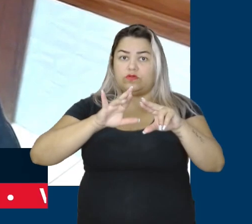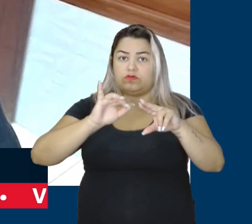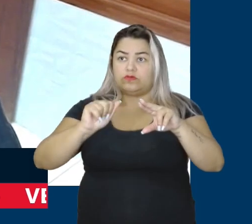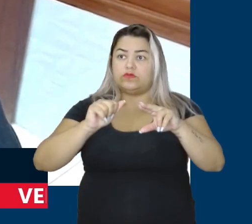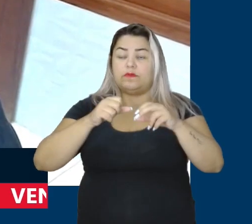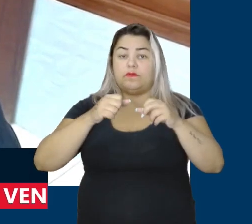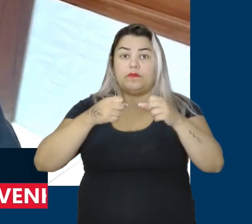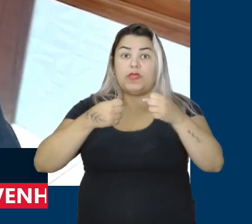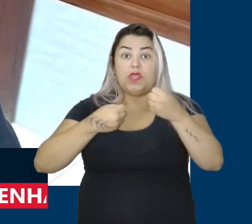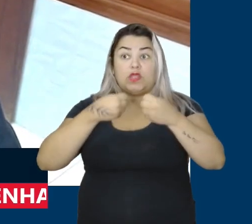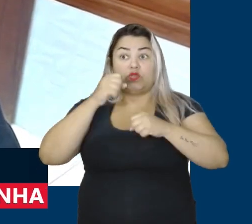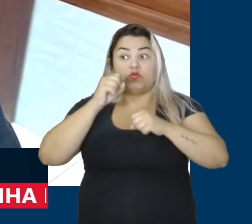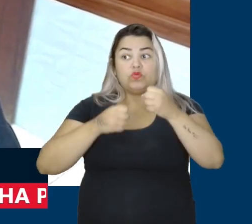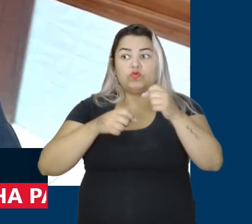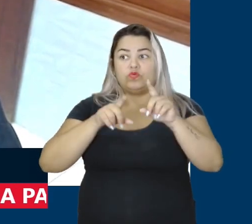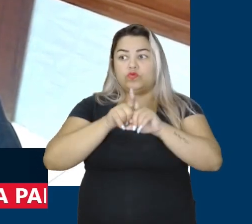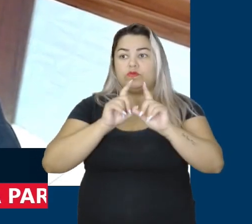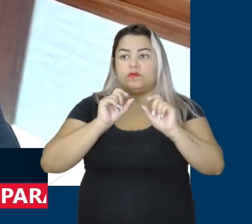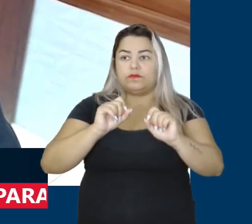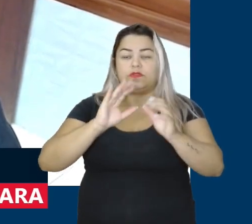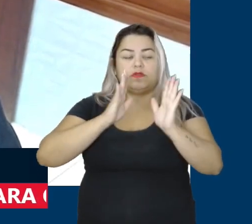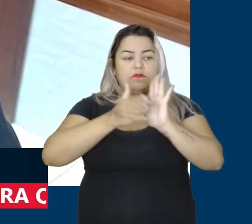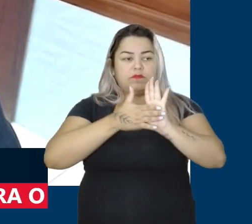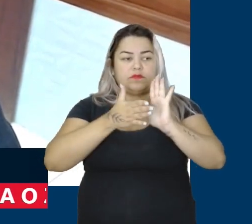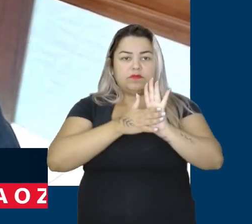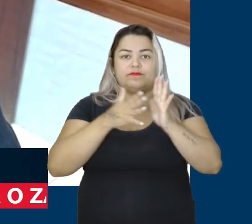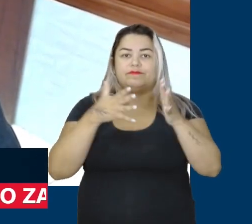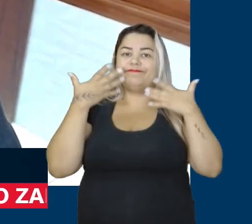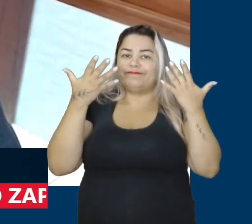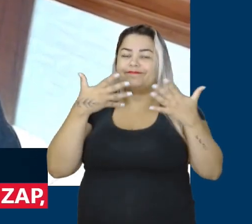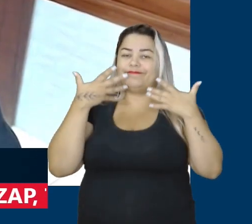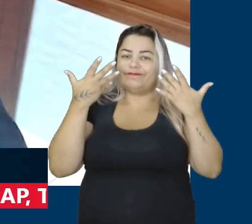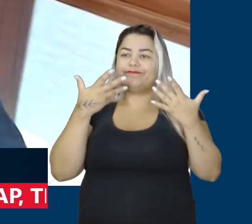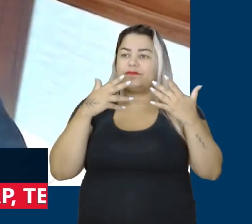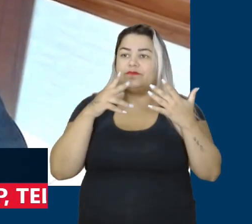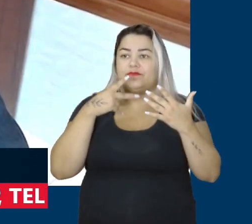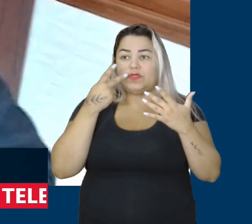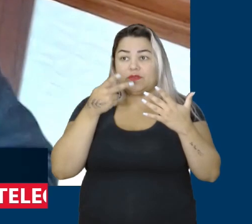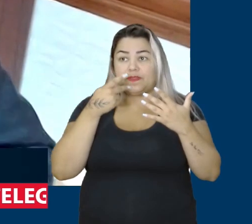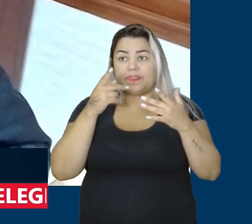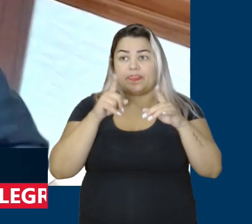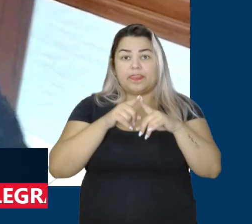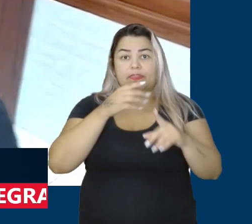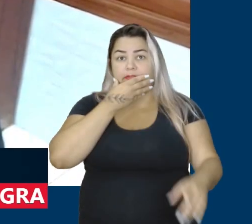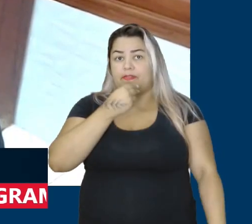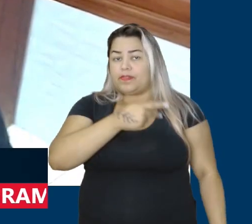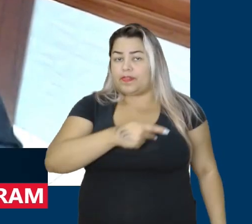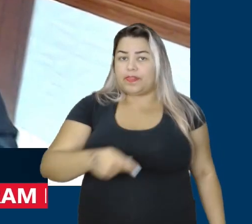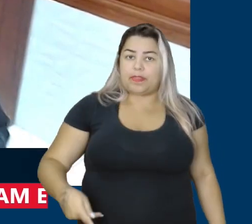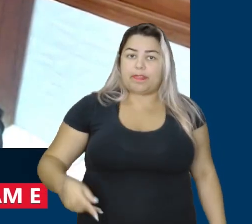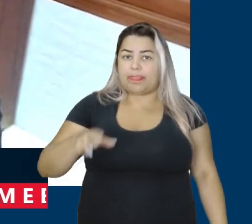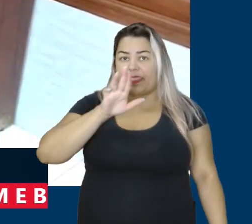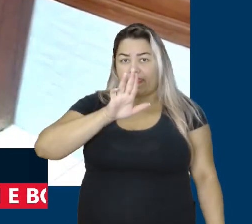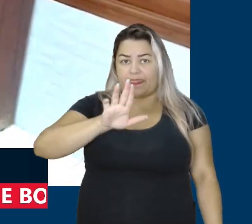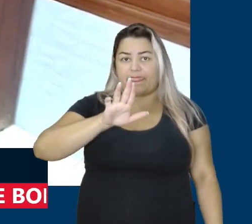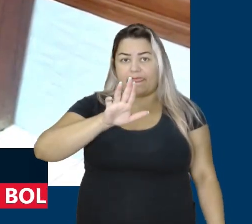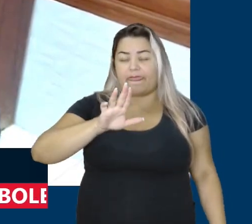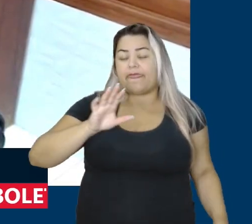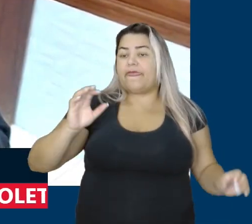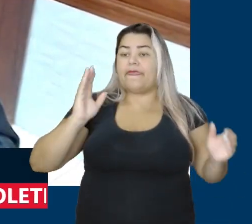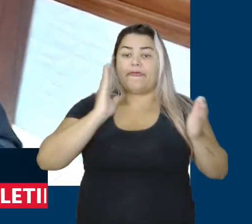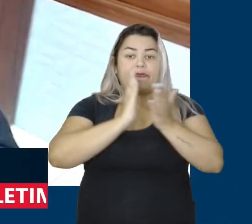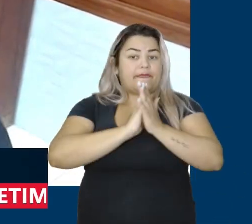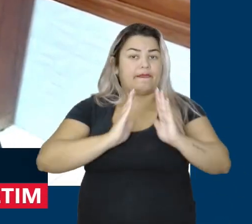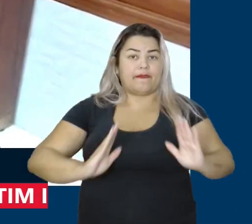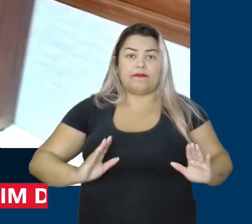esporte. Também nessa proposta que eu tive a alegria de ser o relator, e o presidente Lula sancionou, que acabou com